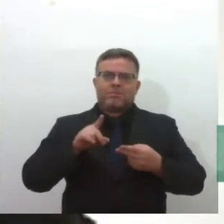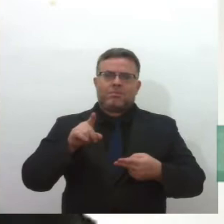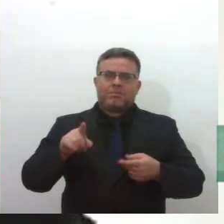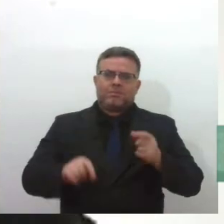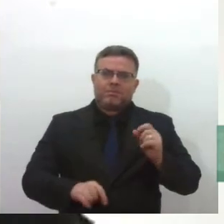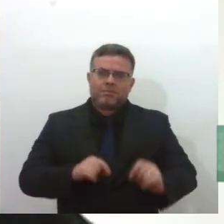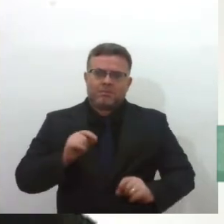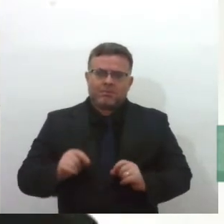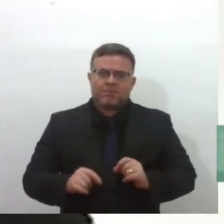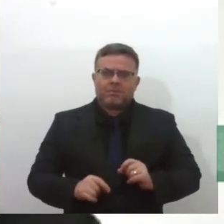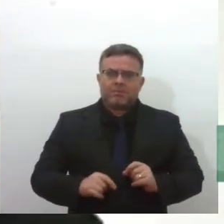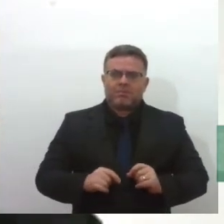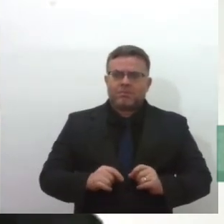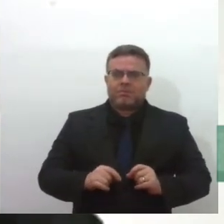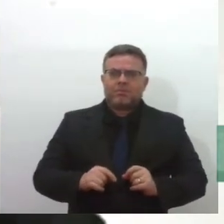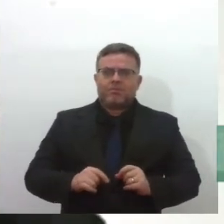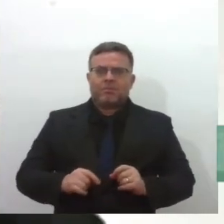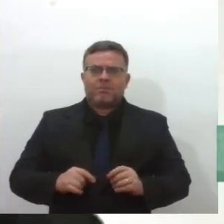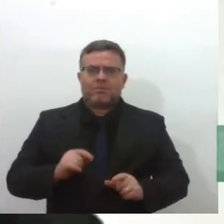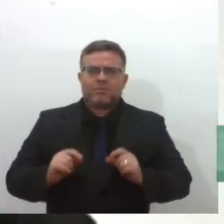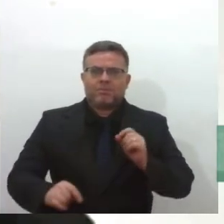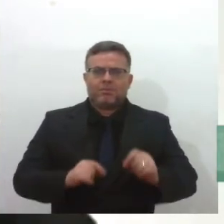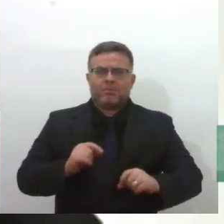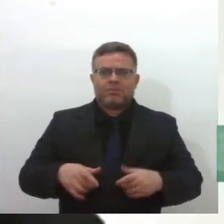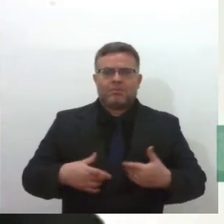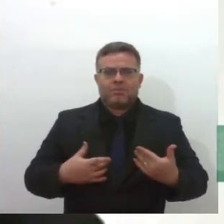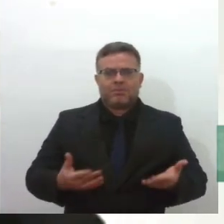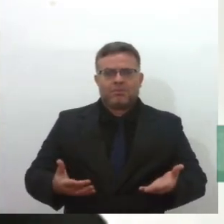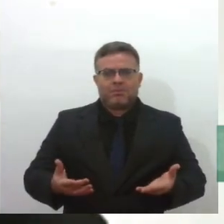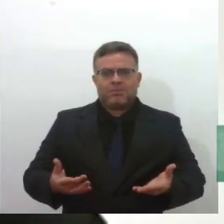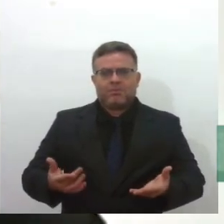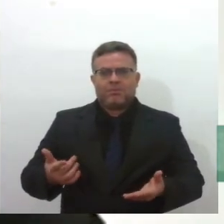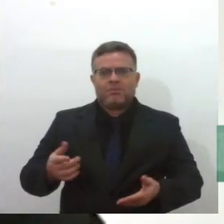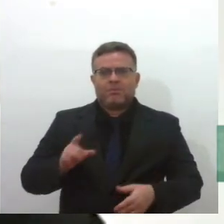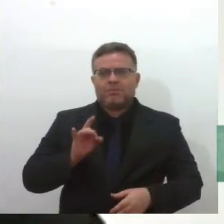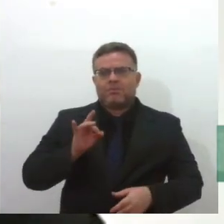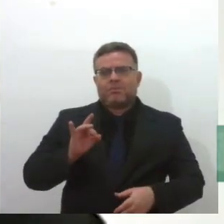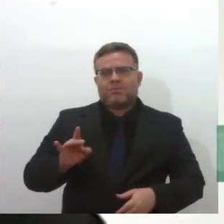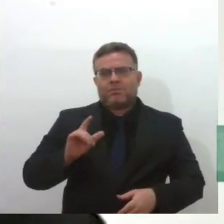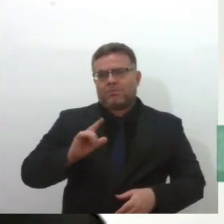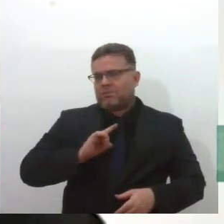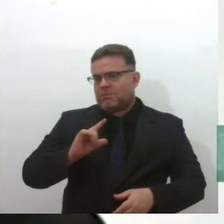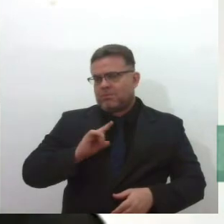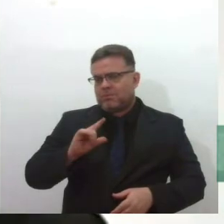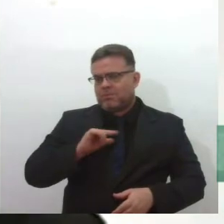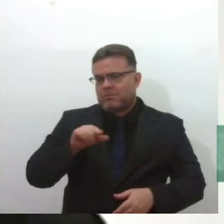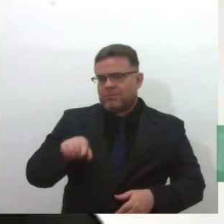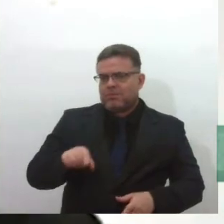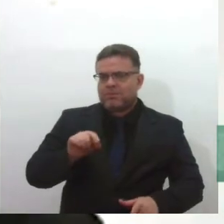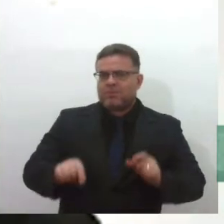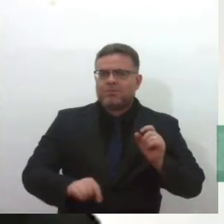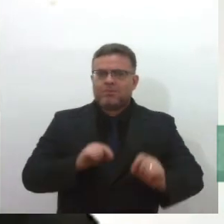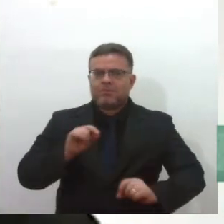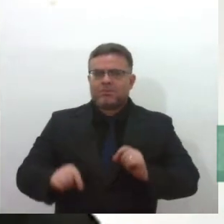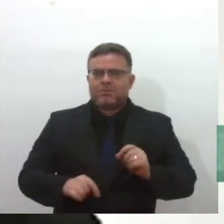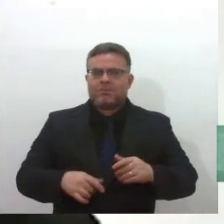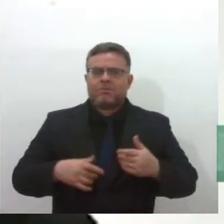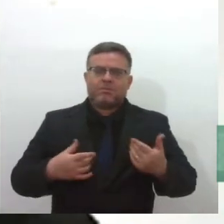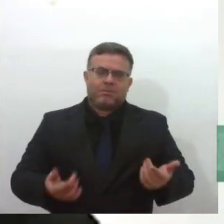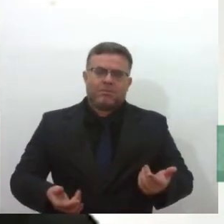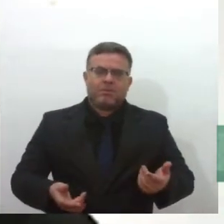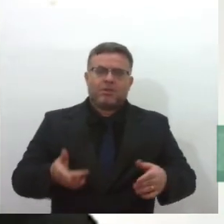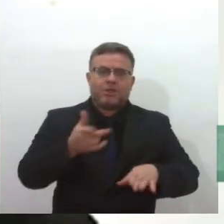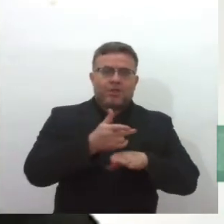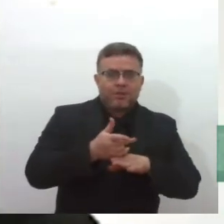como download, ele estava em tese portando essa pornografia infantil. E no caso da alteração legislativa trazida